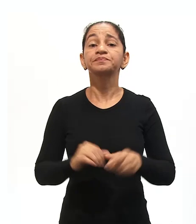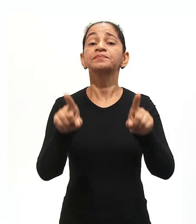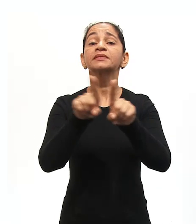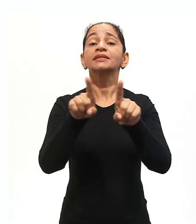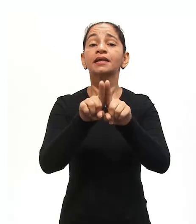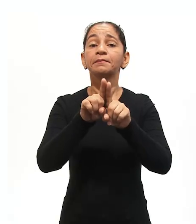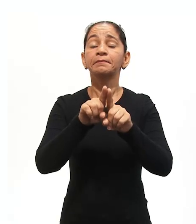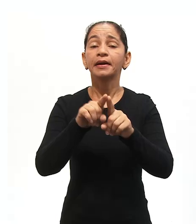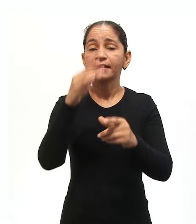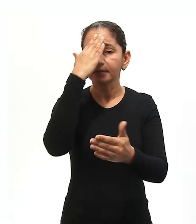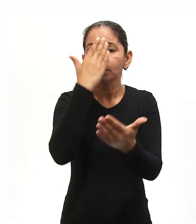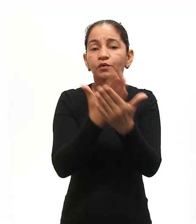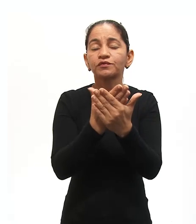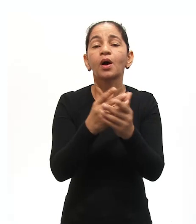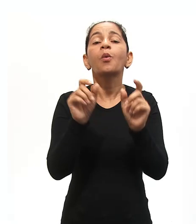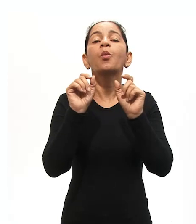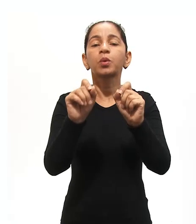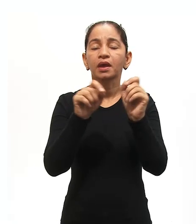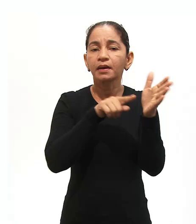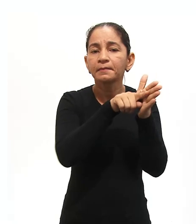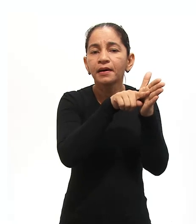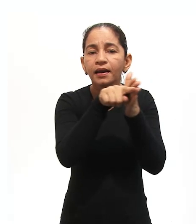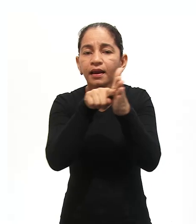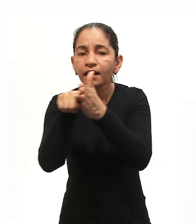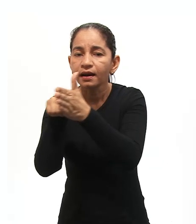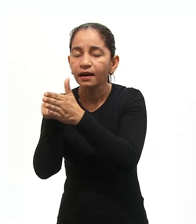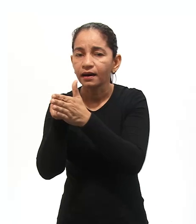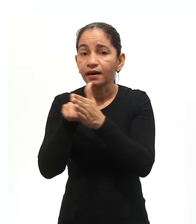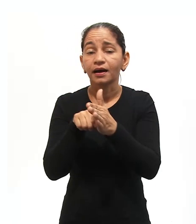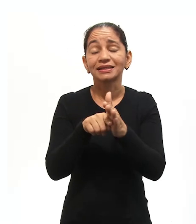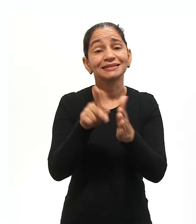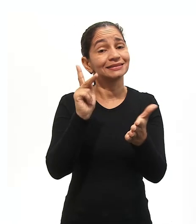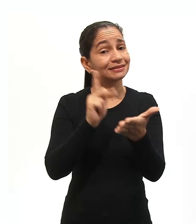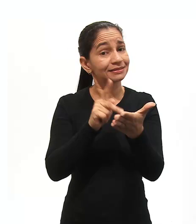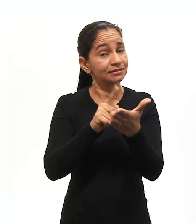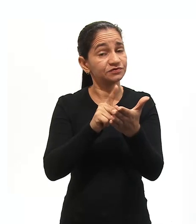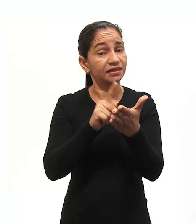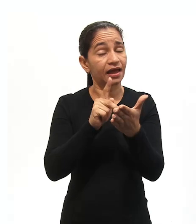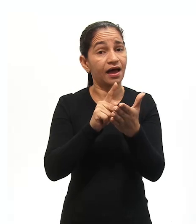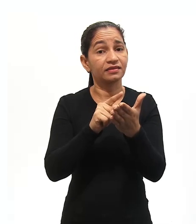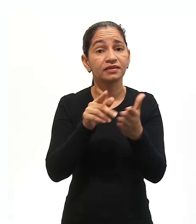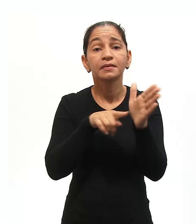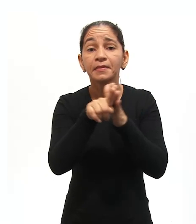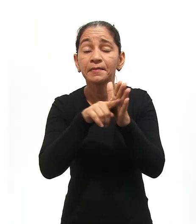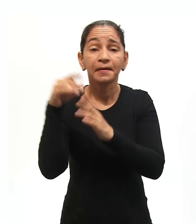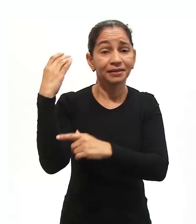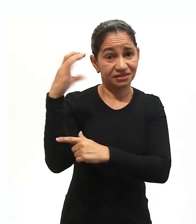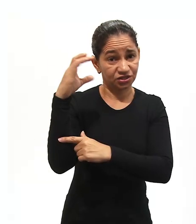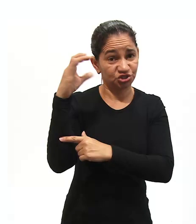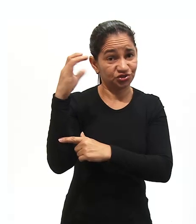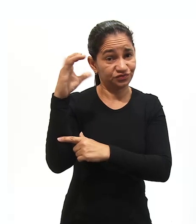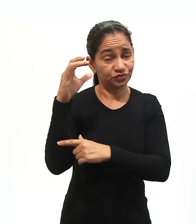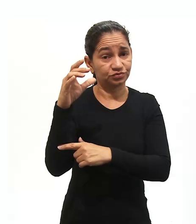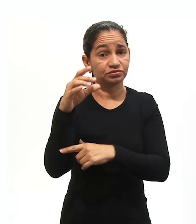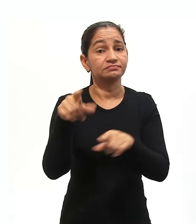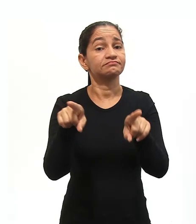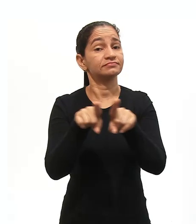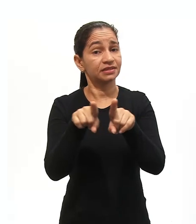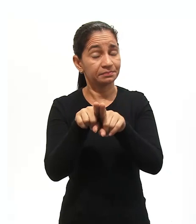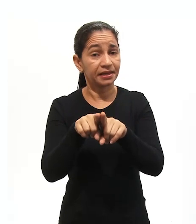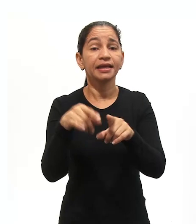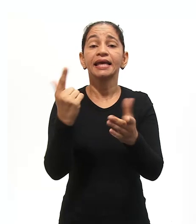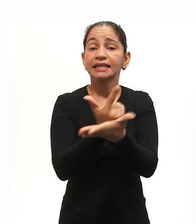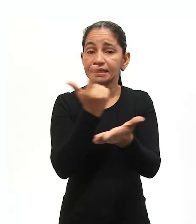Uso de fontes confiáveis. Basear explicações e dados em referências validadas academicamente, ou seja,